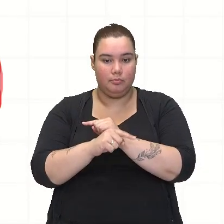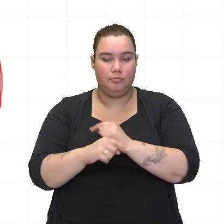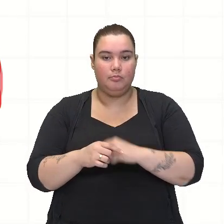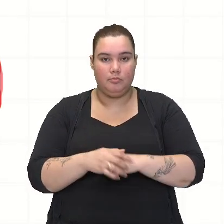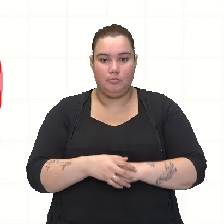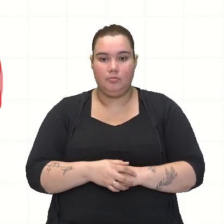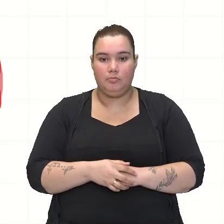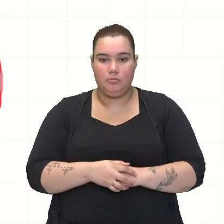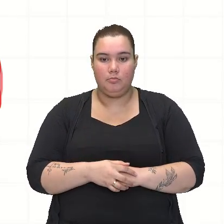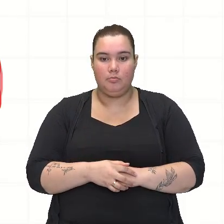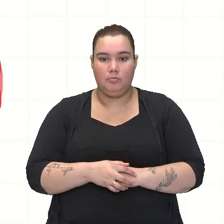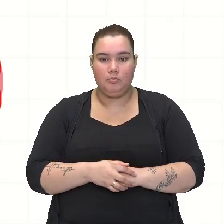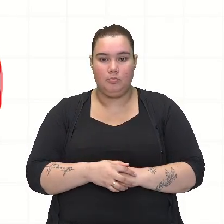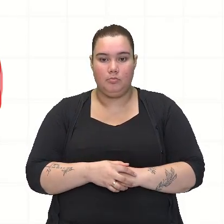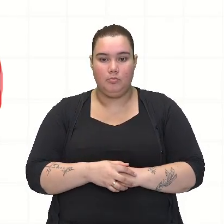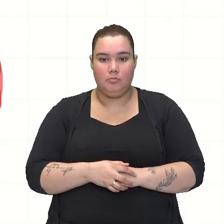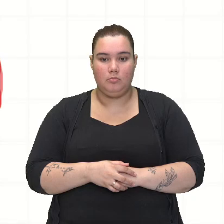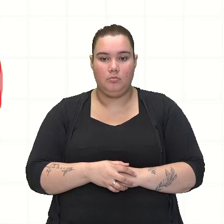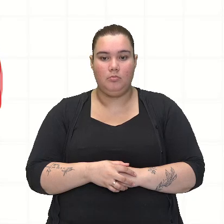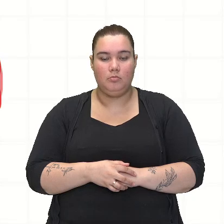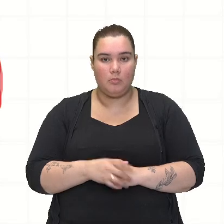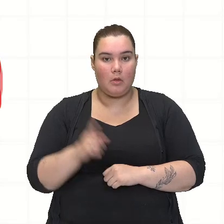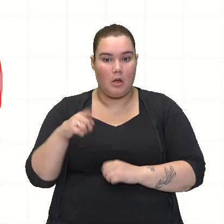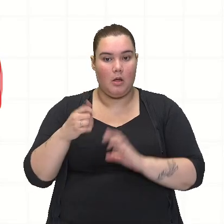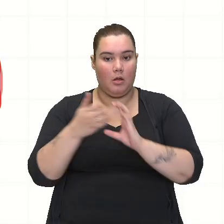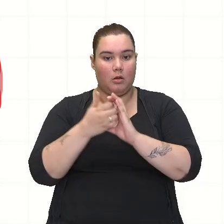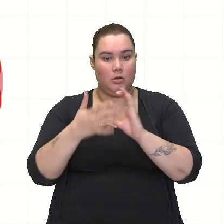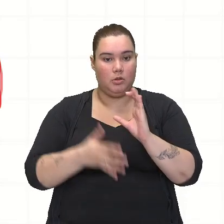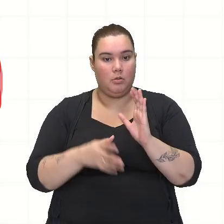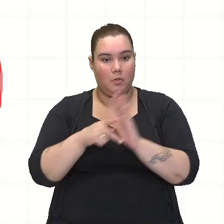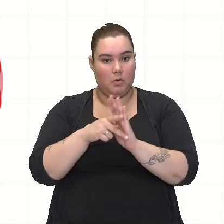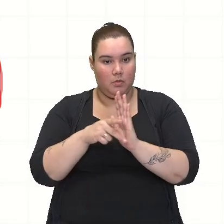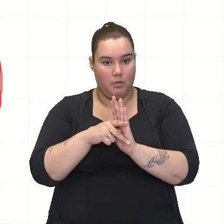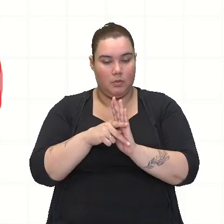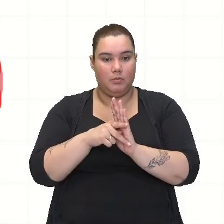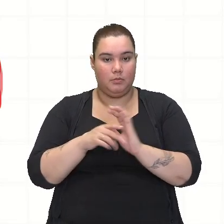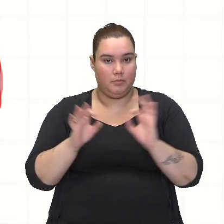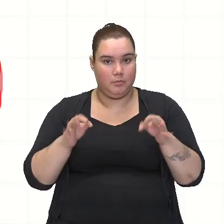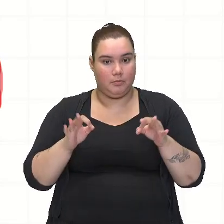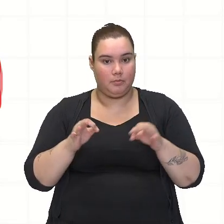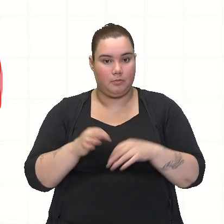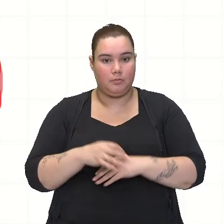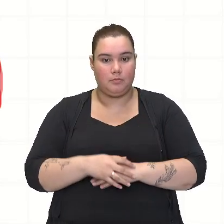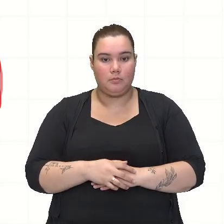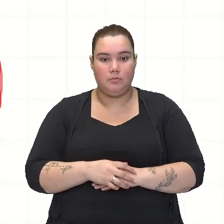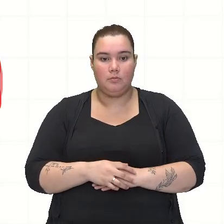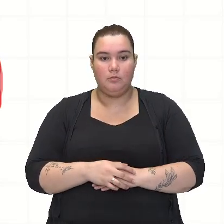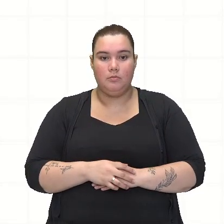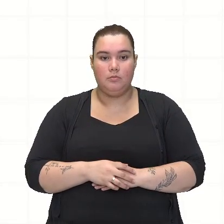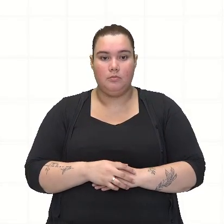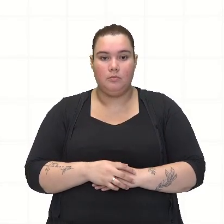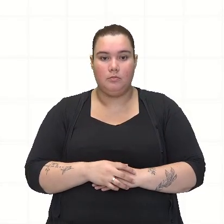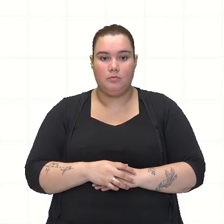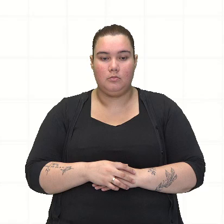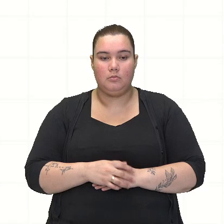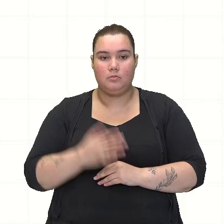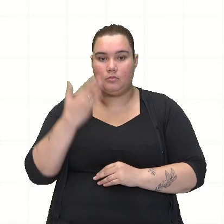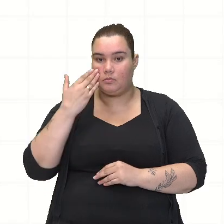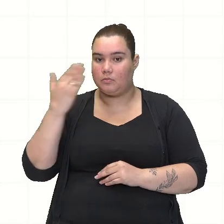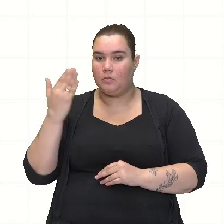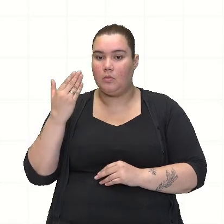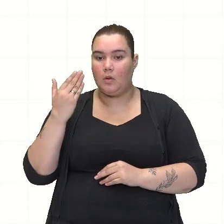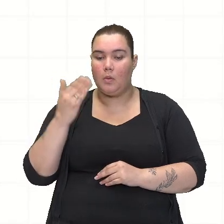invertidas. Isso é uma característica da reflexão, ó. Beleza? Então, vamos ver aqui,